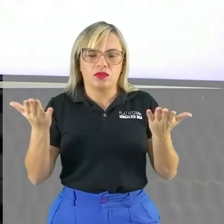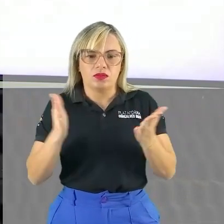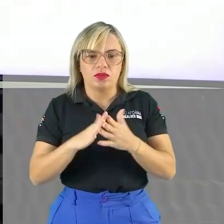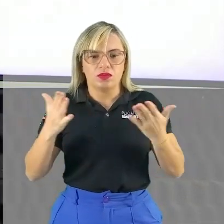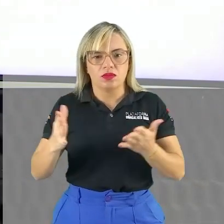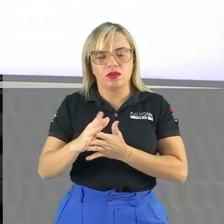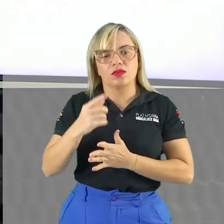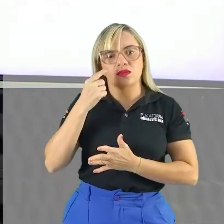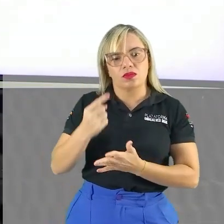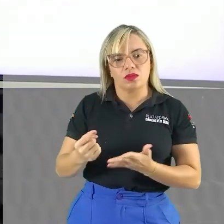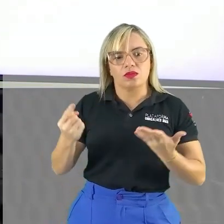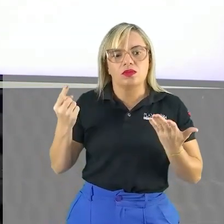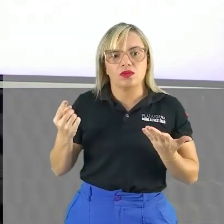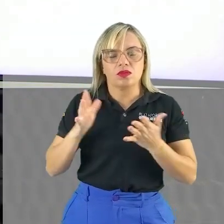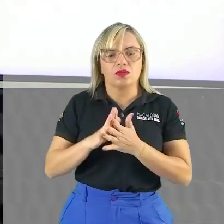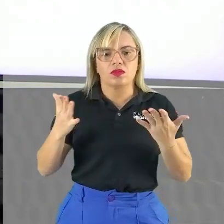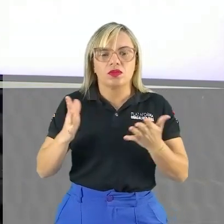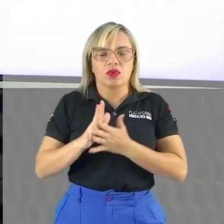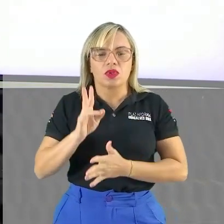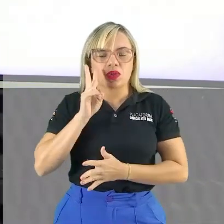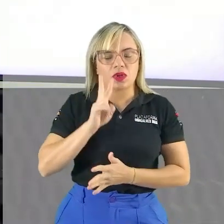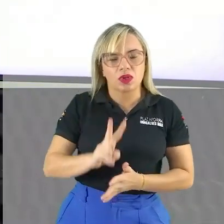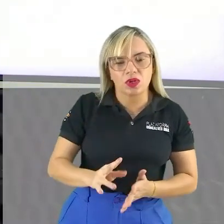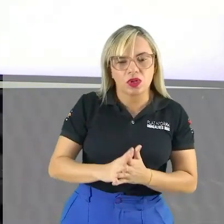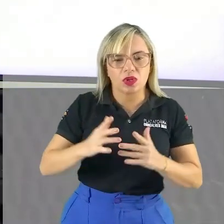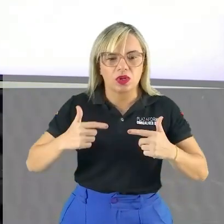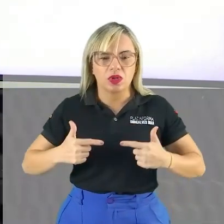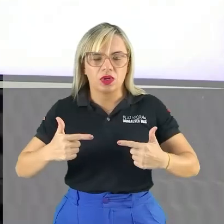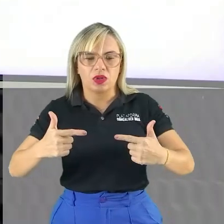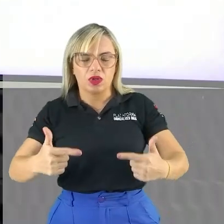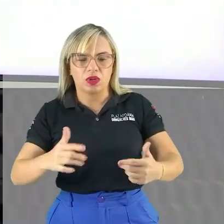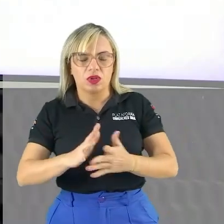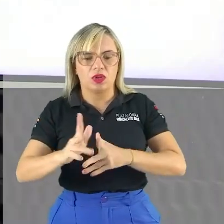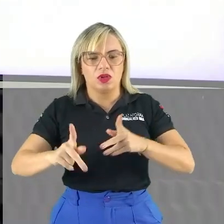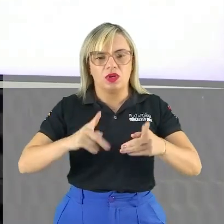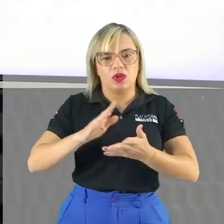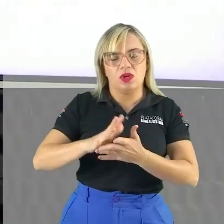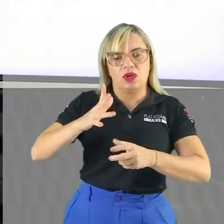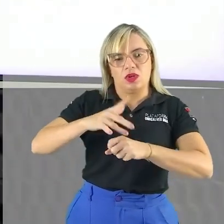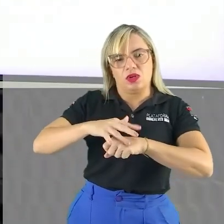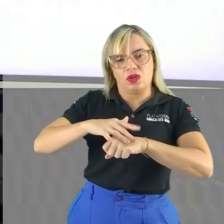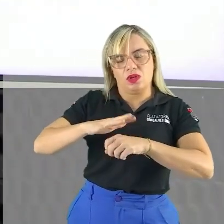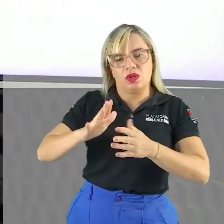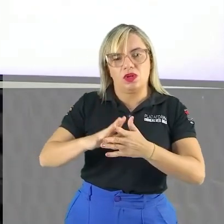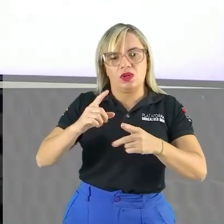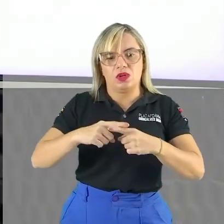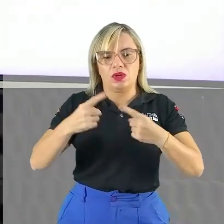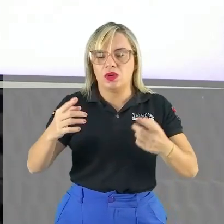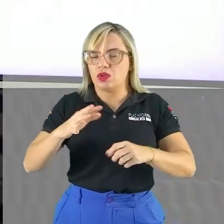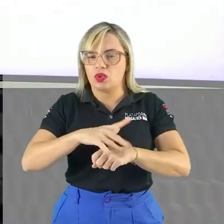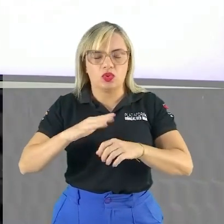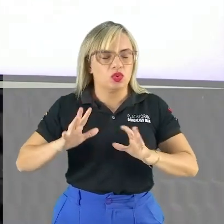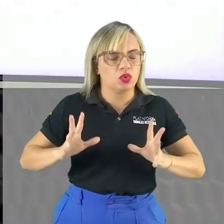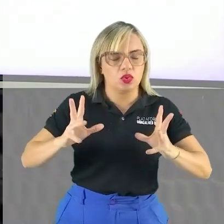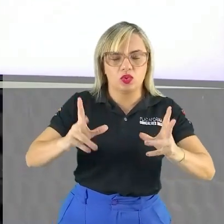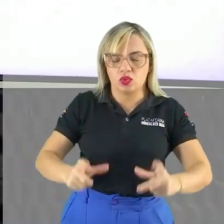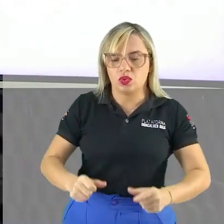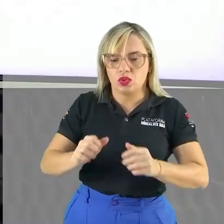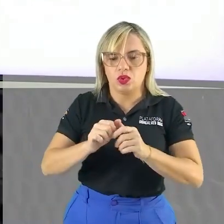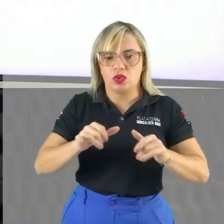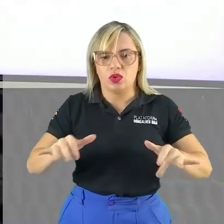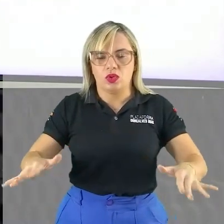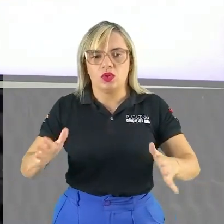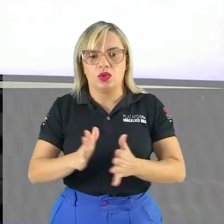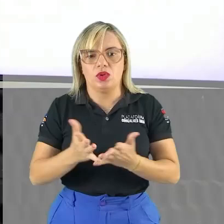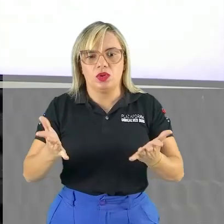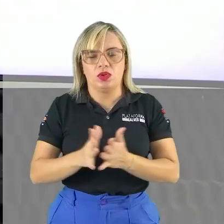também se vê a África como um lugar de guerras civis, um lugar de doenças. Bom, mas aí você tem doenças e guerra civil em vários lugares, inclusive